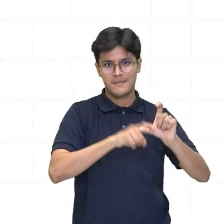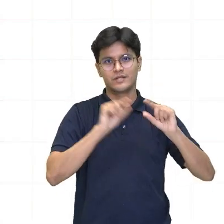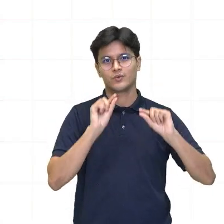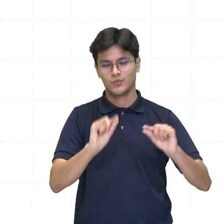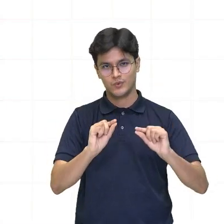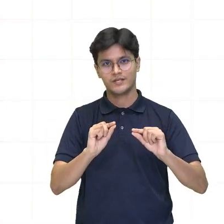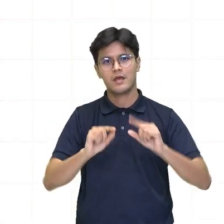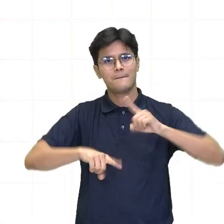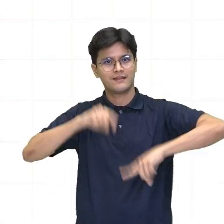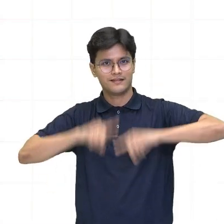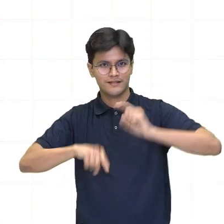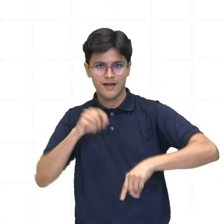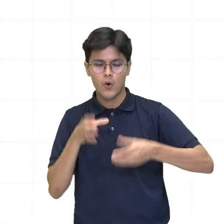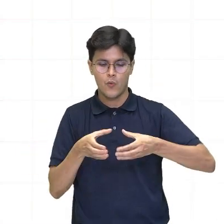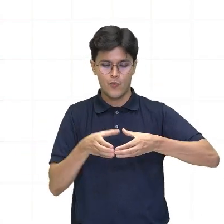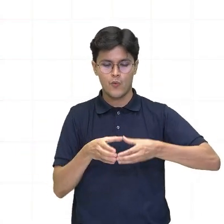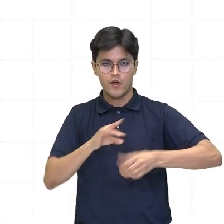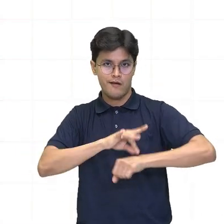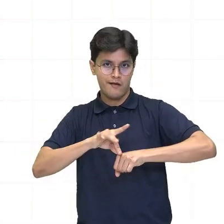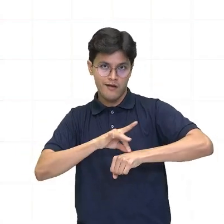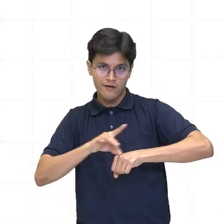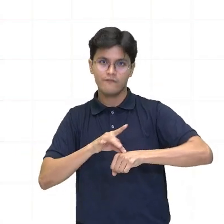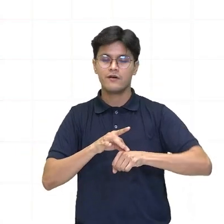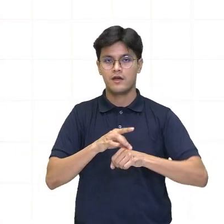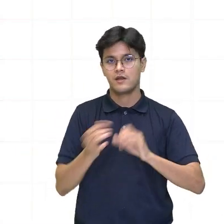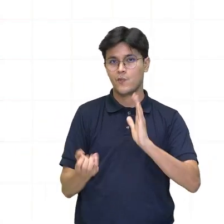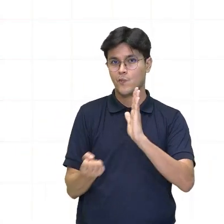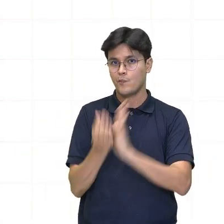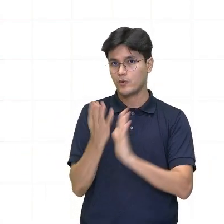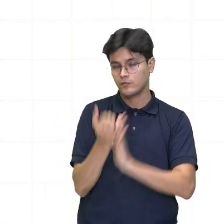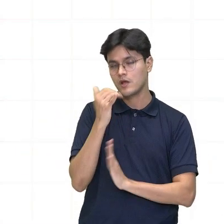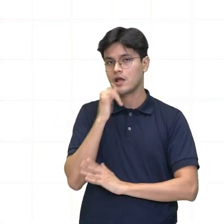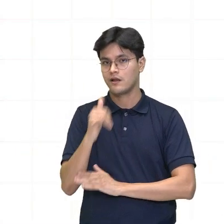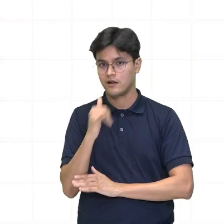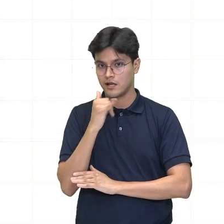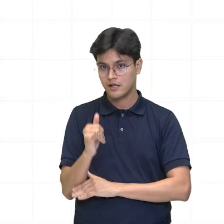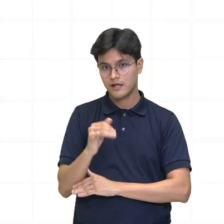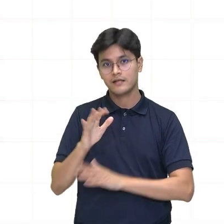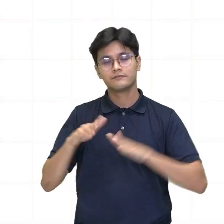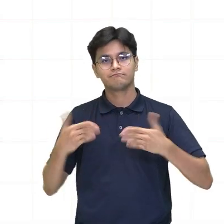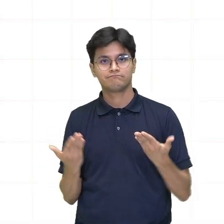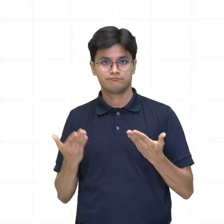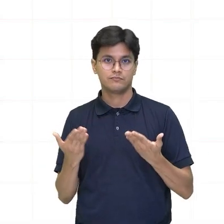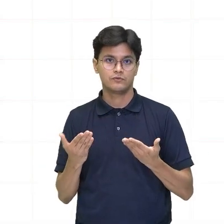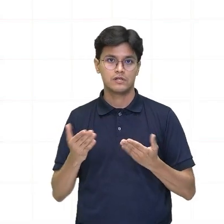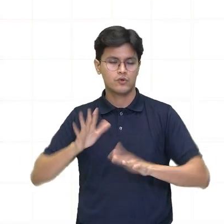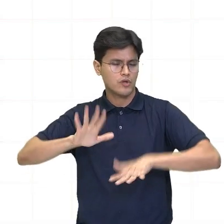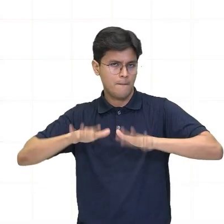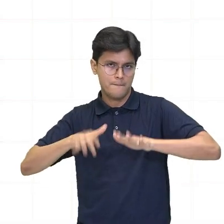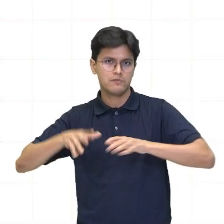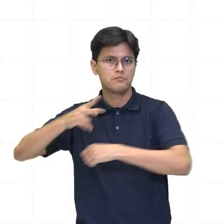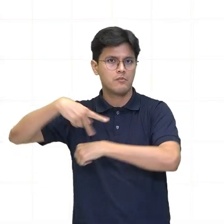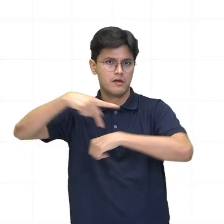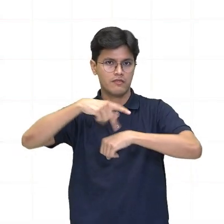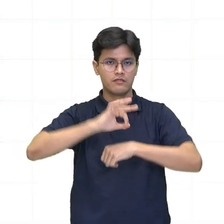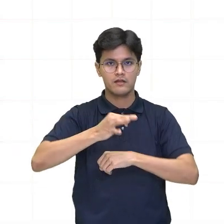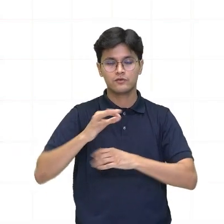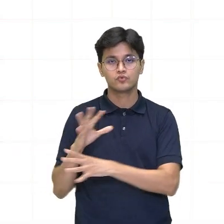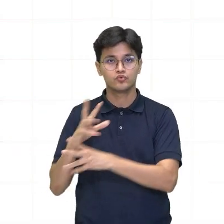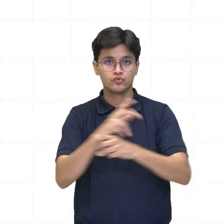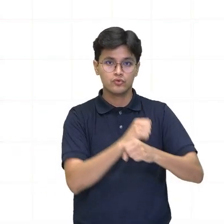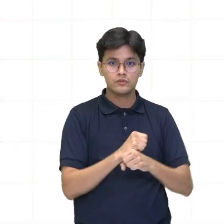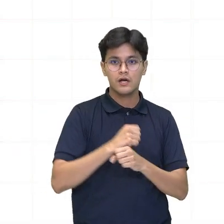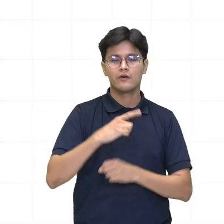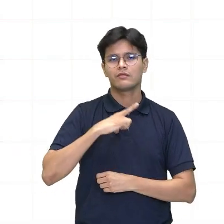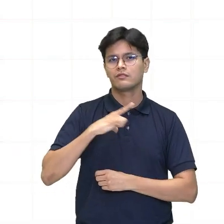ali alguns países a não depender de outras fontes de energia com relação aí a outros países. No total, a gente tem aí que